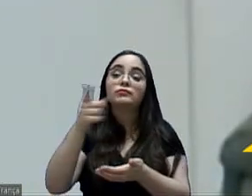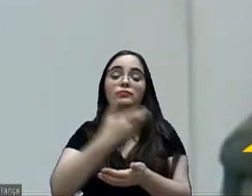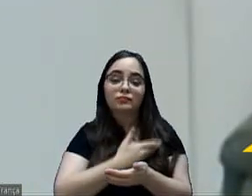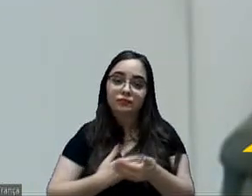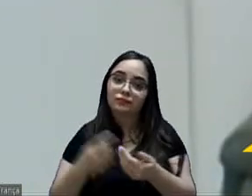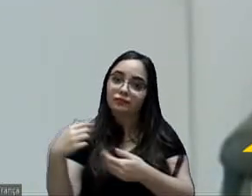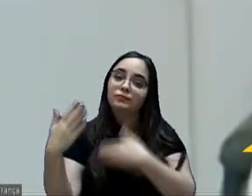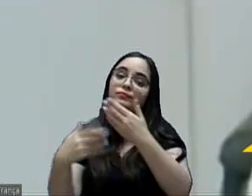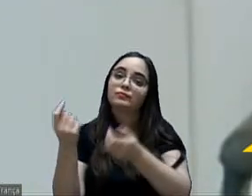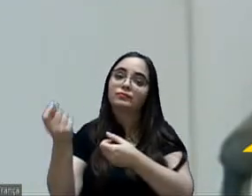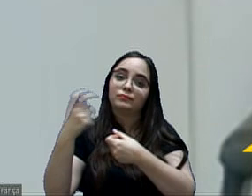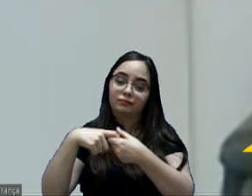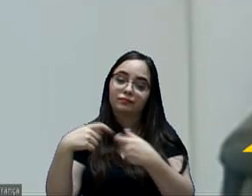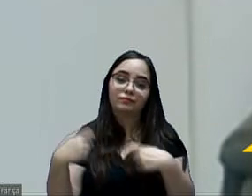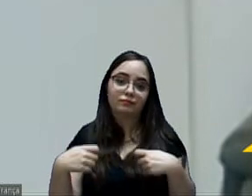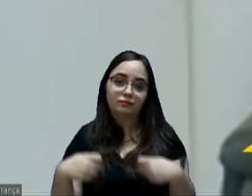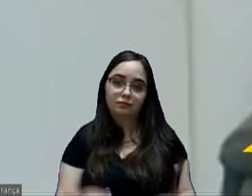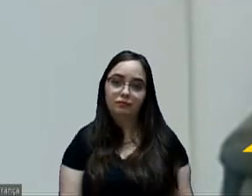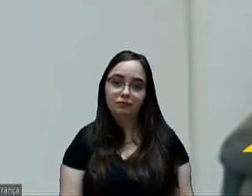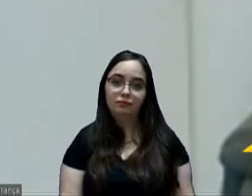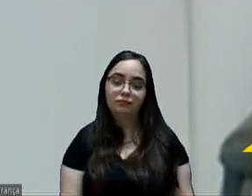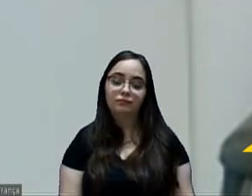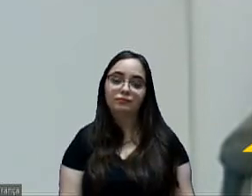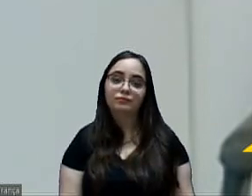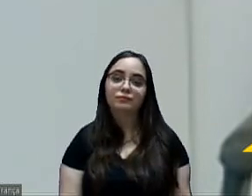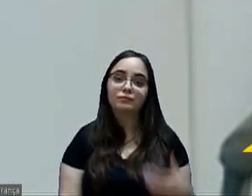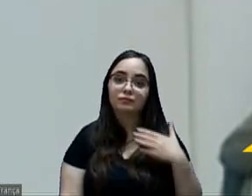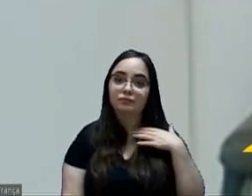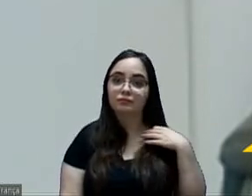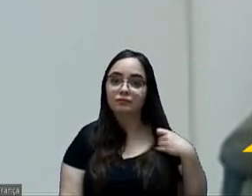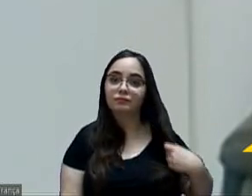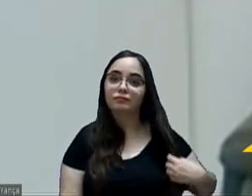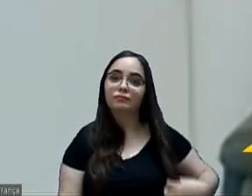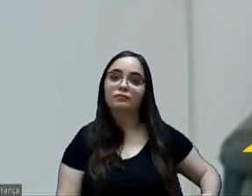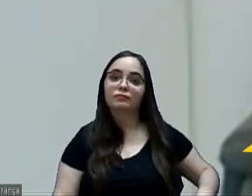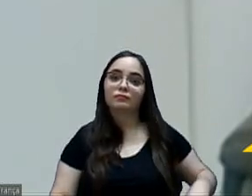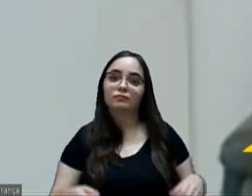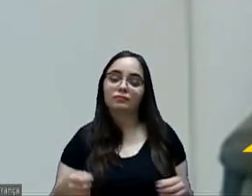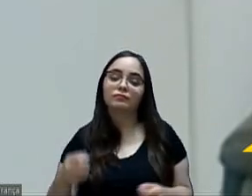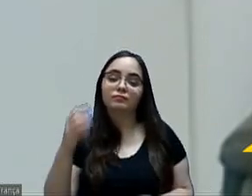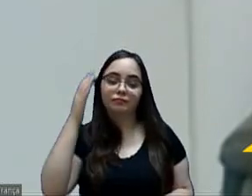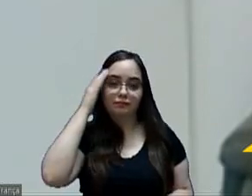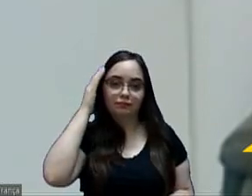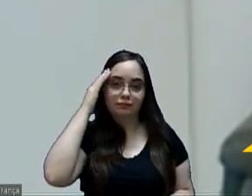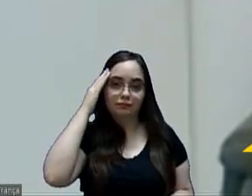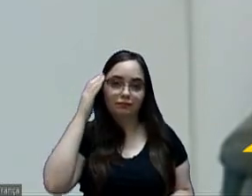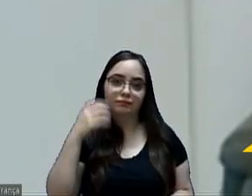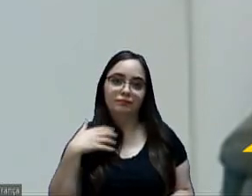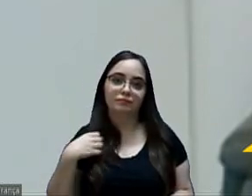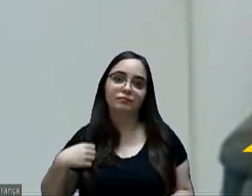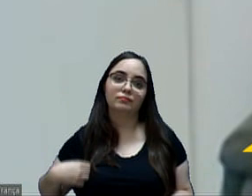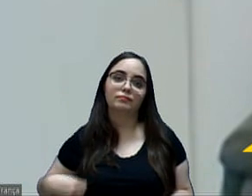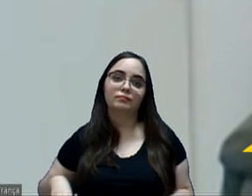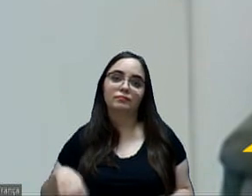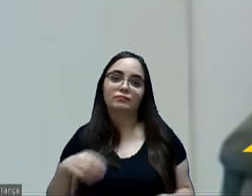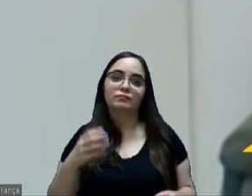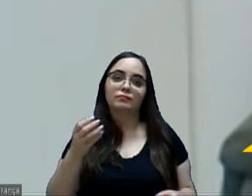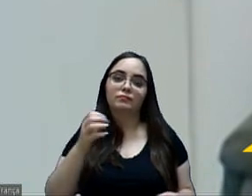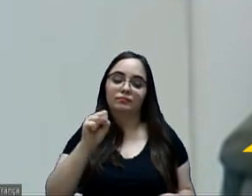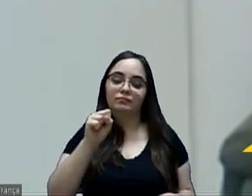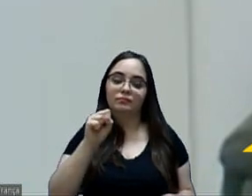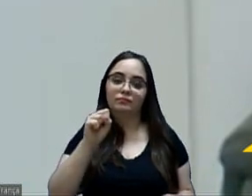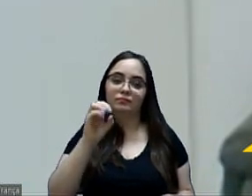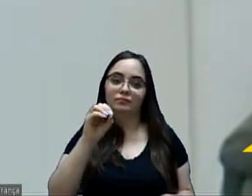quero aqui mandar um recado para o meu amigo Kiko Pagriato, que ele cobre também o Fundo Social de Solidariedade para resolver